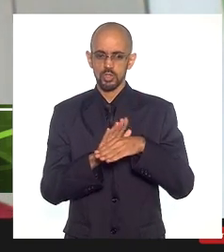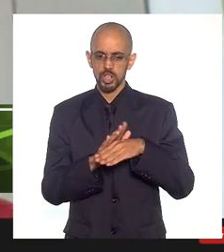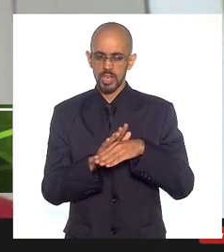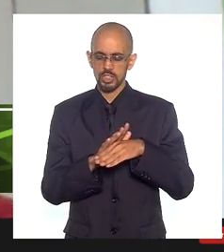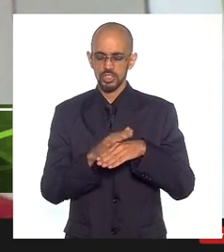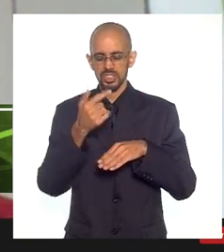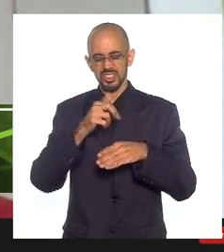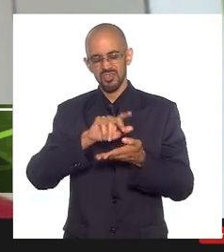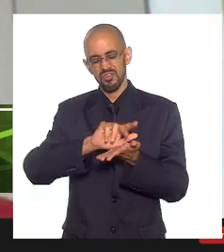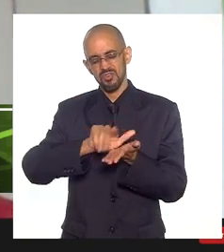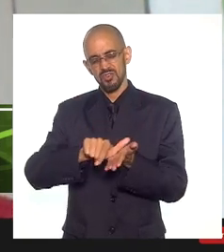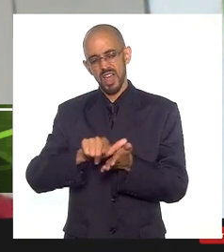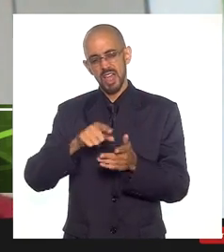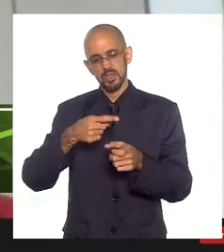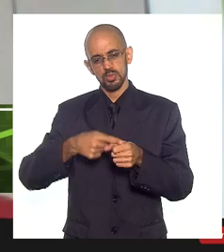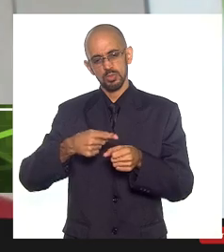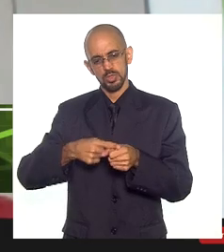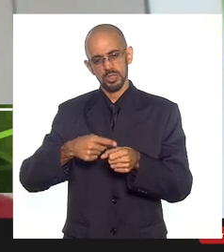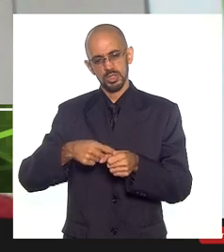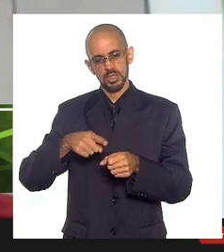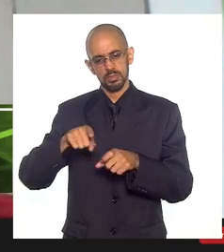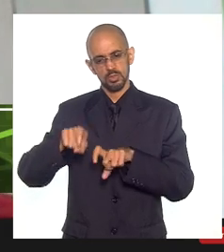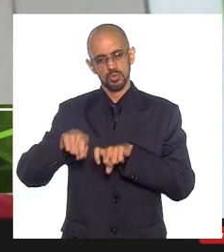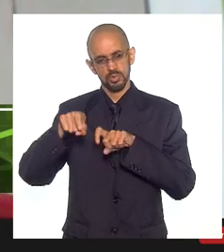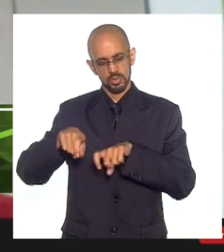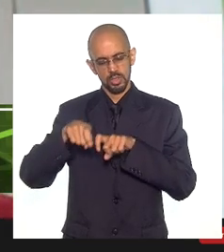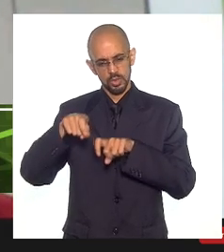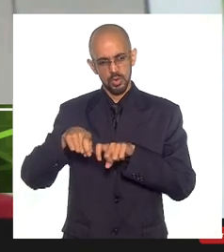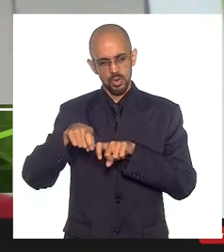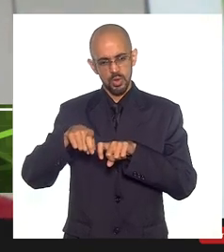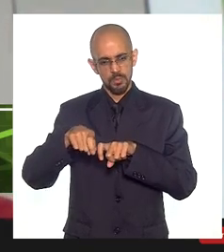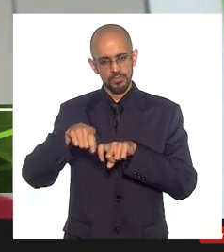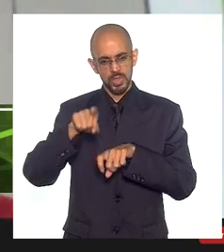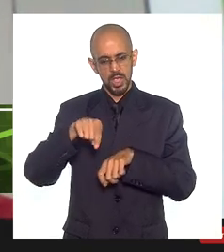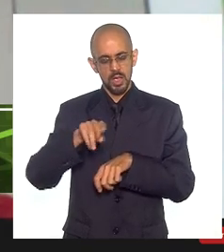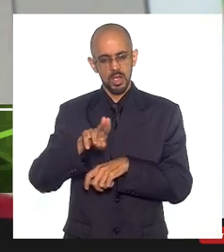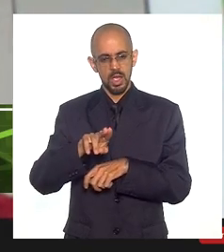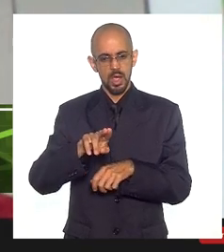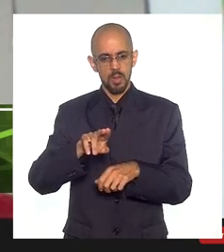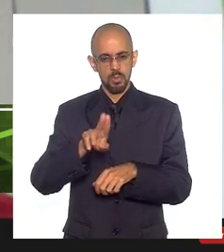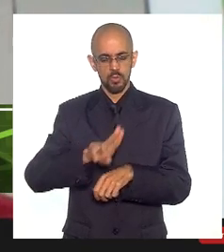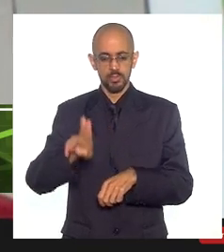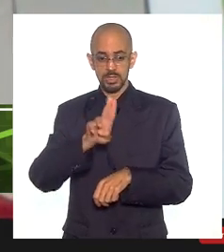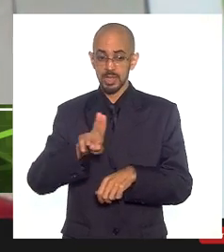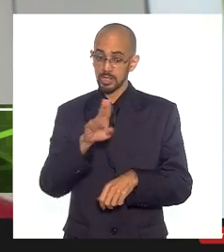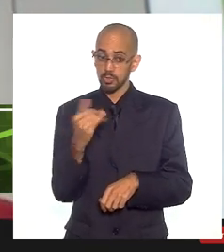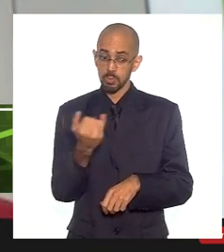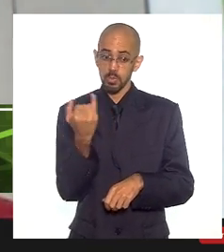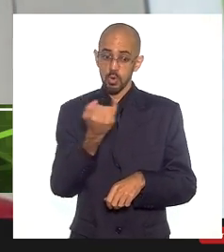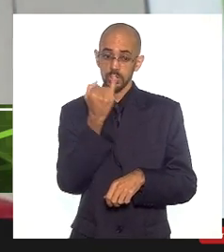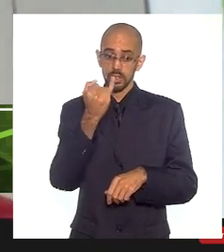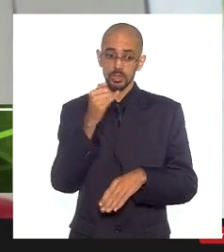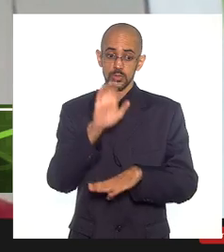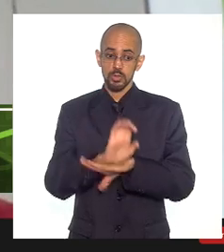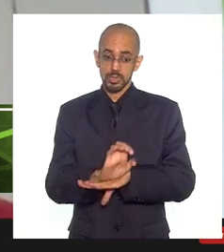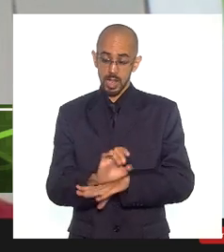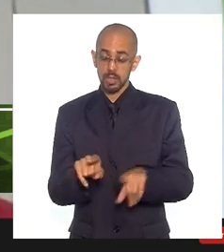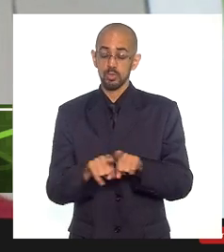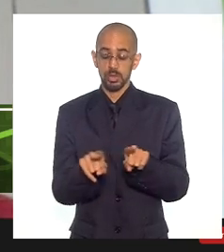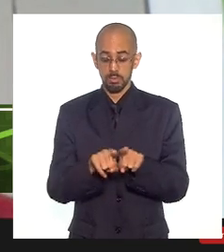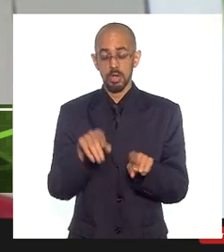interior, essa UERJ fundamental e necessária não só para o nosso Estado, para o nosso país, ela está forte,